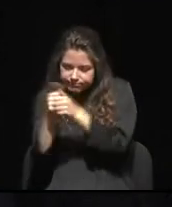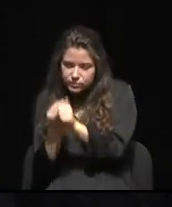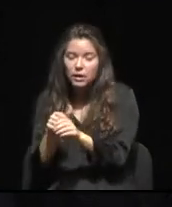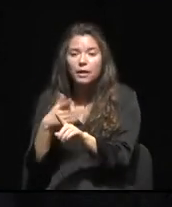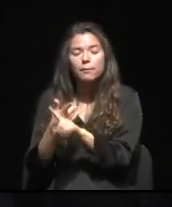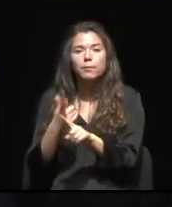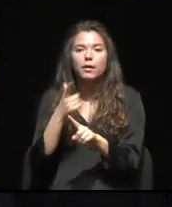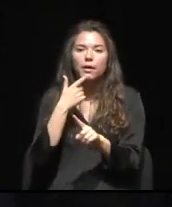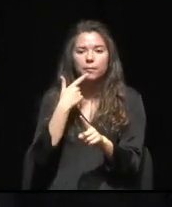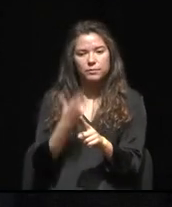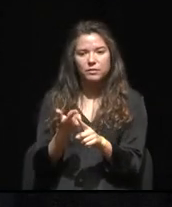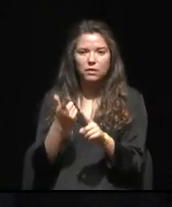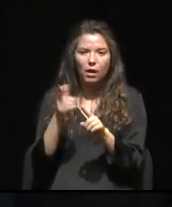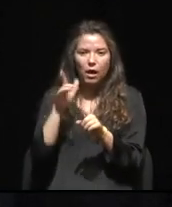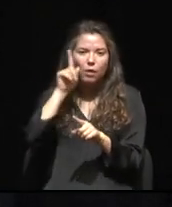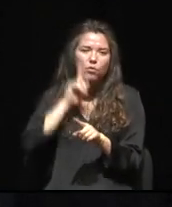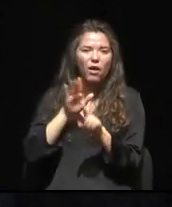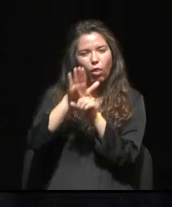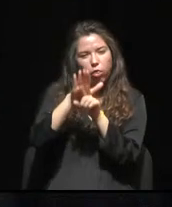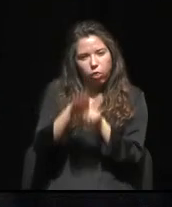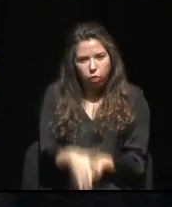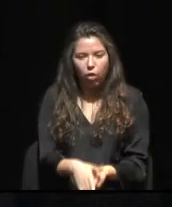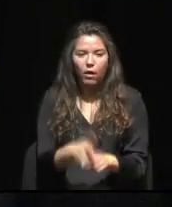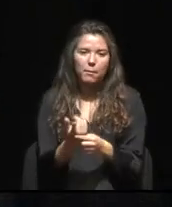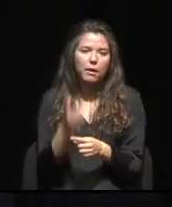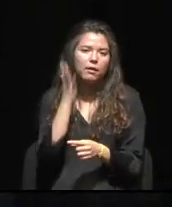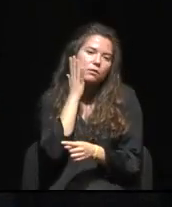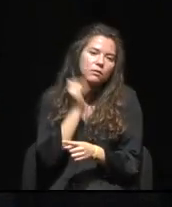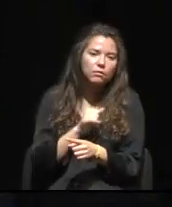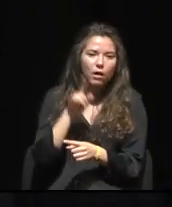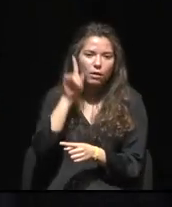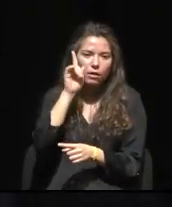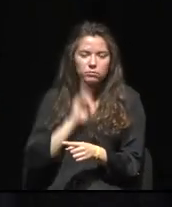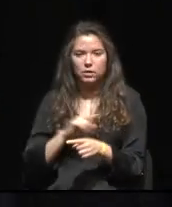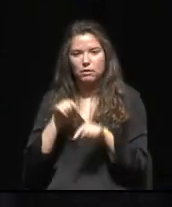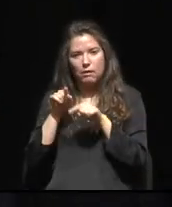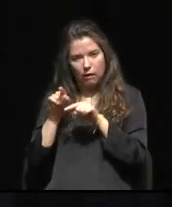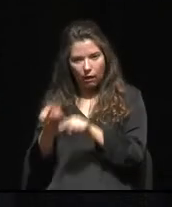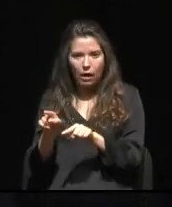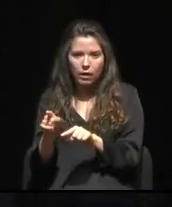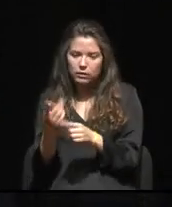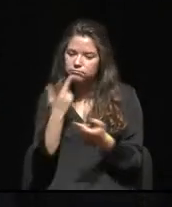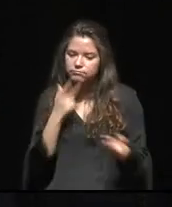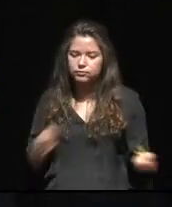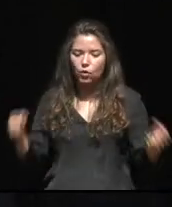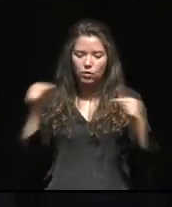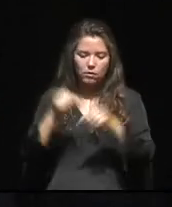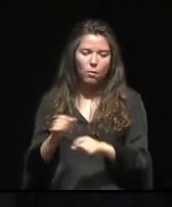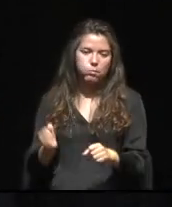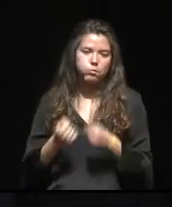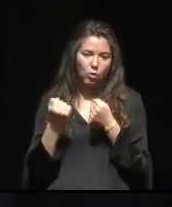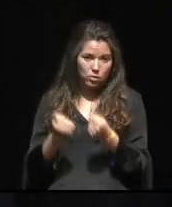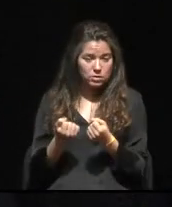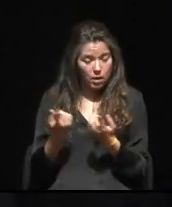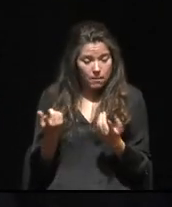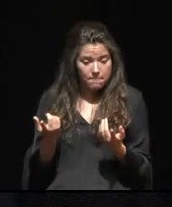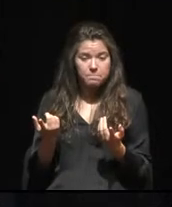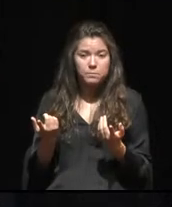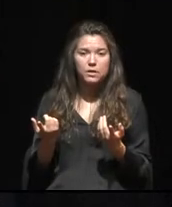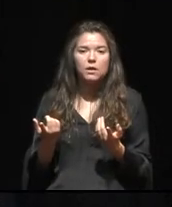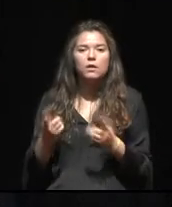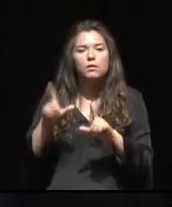de menorz as mulheres de as procurar remeter para lugares onde elas não voltarão também numa ação de